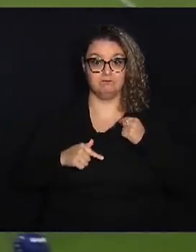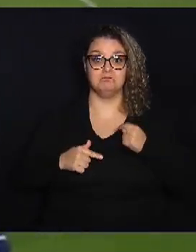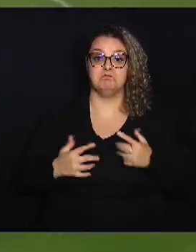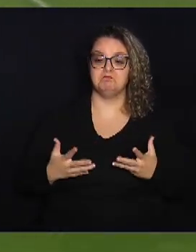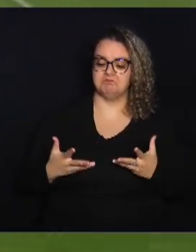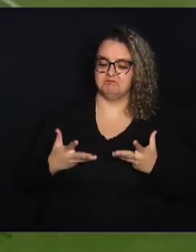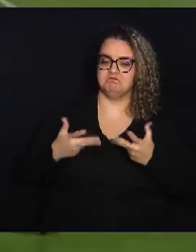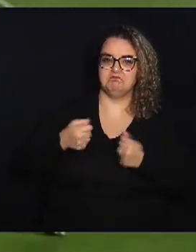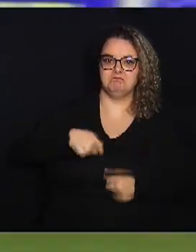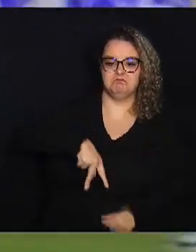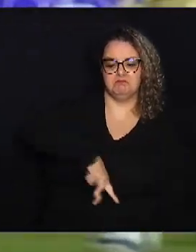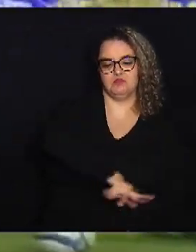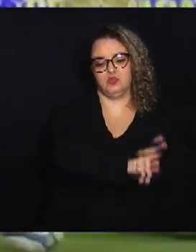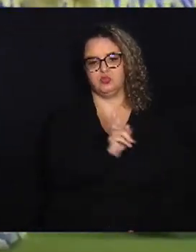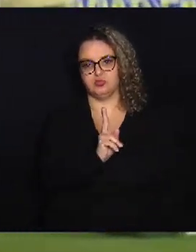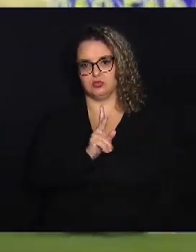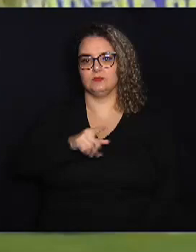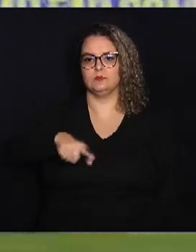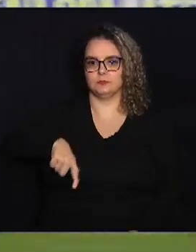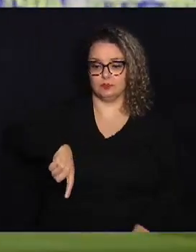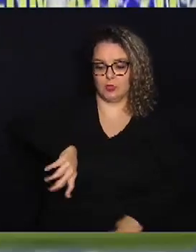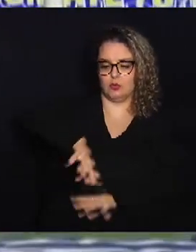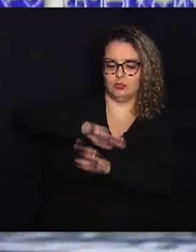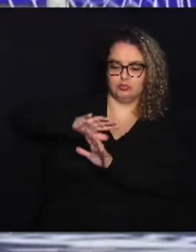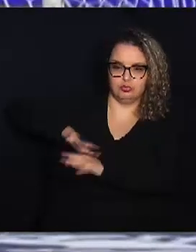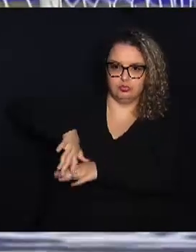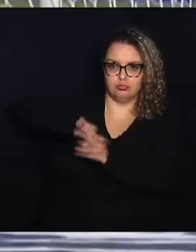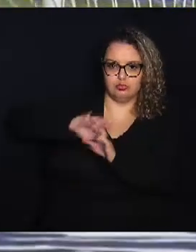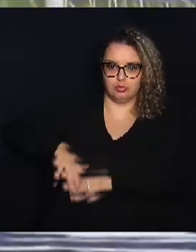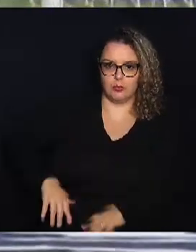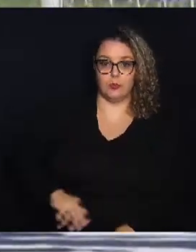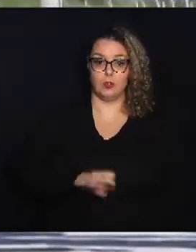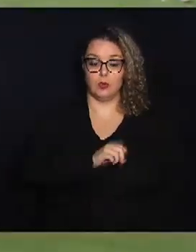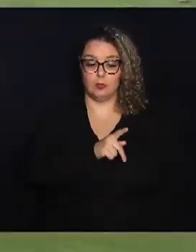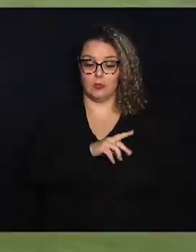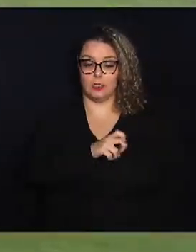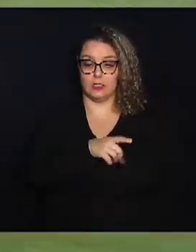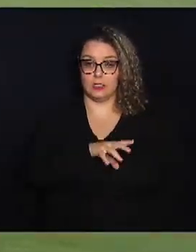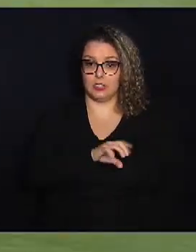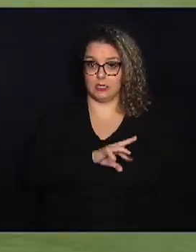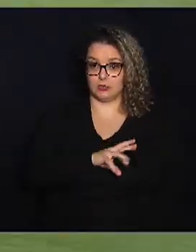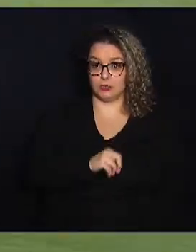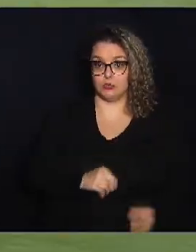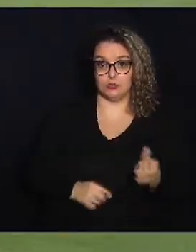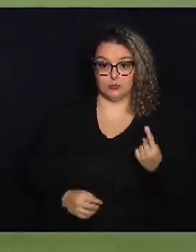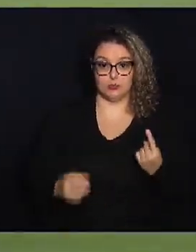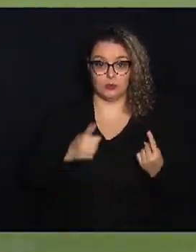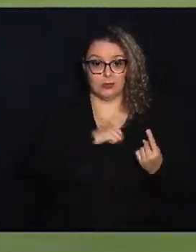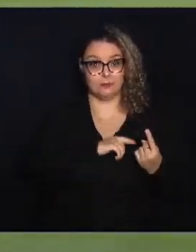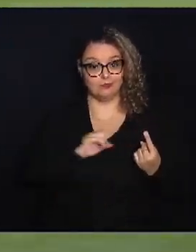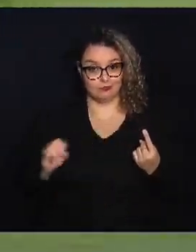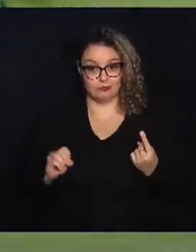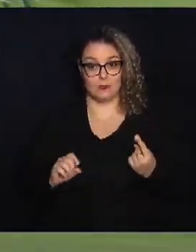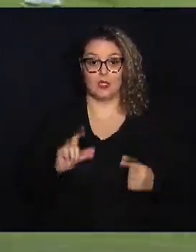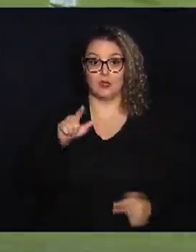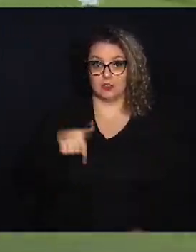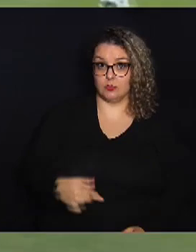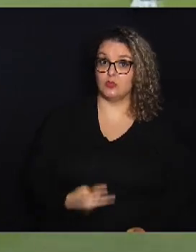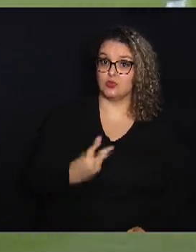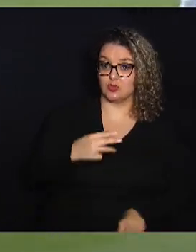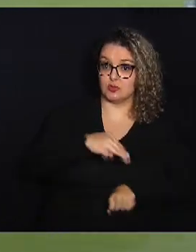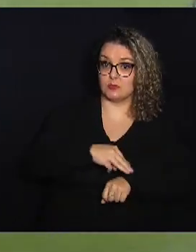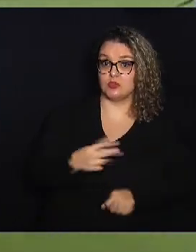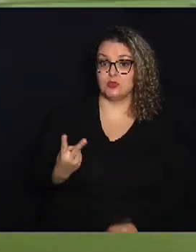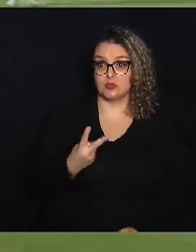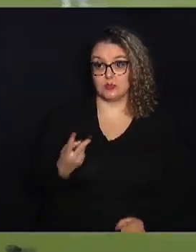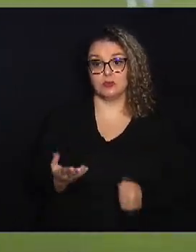para balançar as redes. Operário 1, Guarani 0. No segundo tempo, logo aos 2 minutos, a equipe visitante